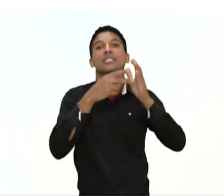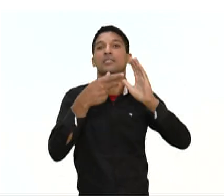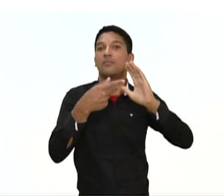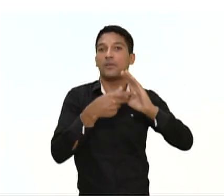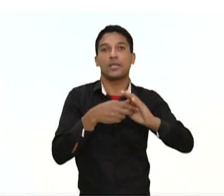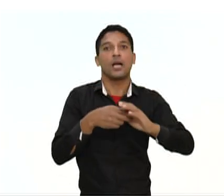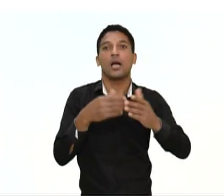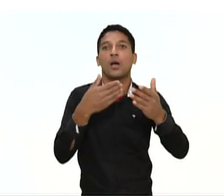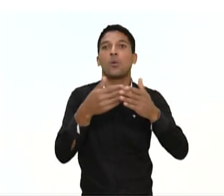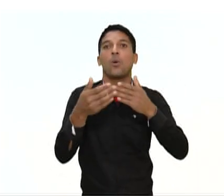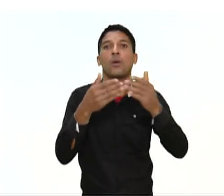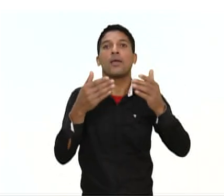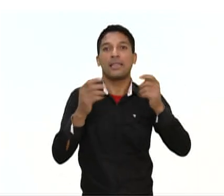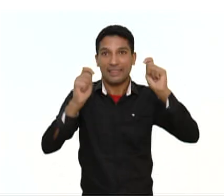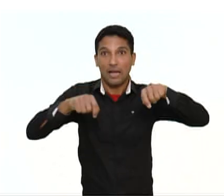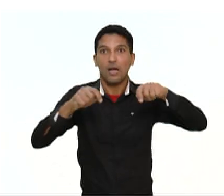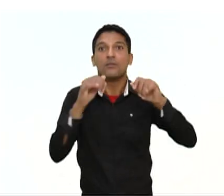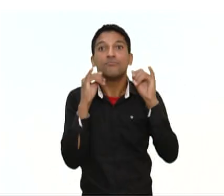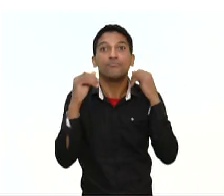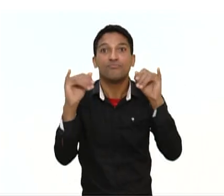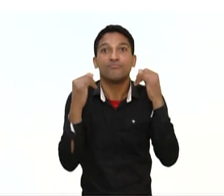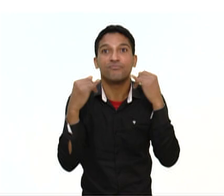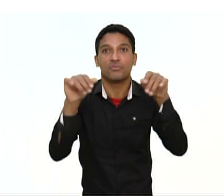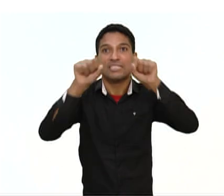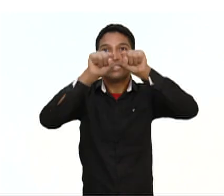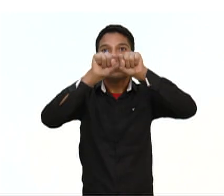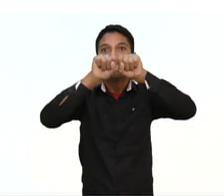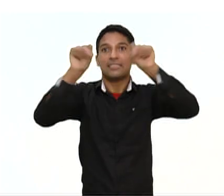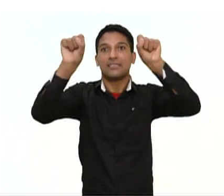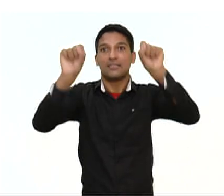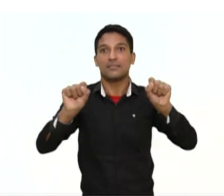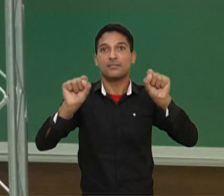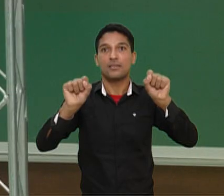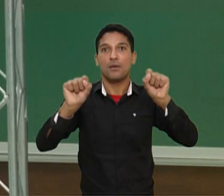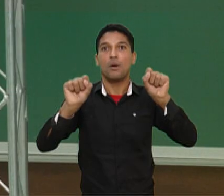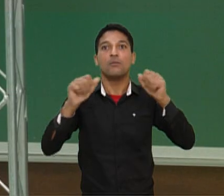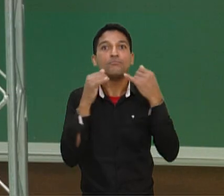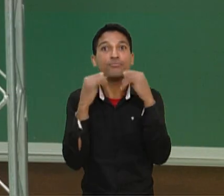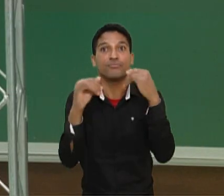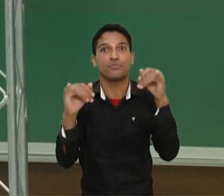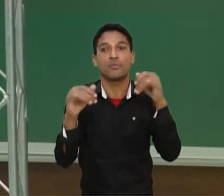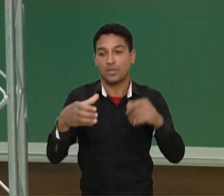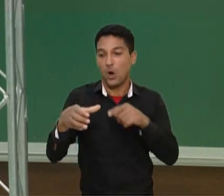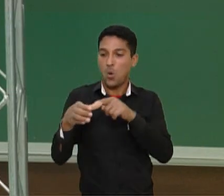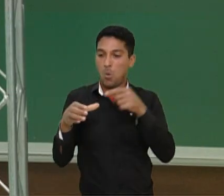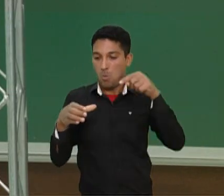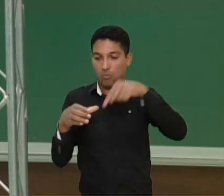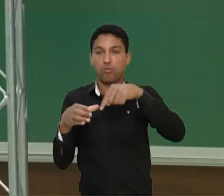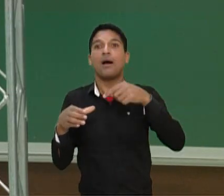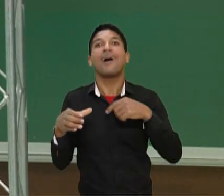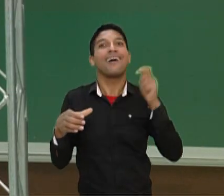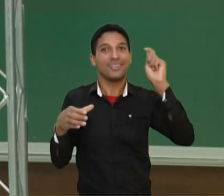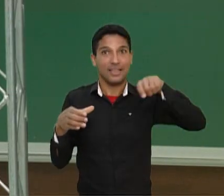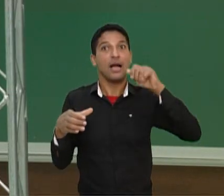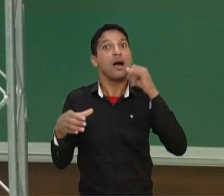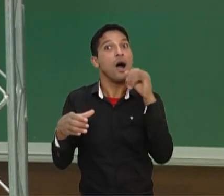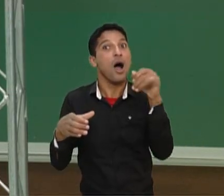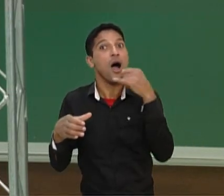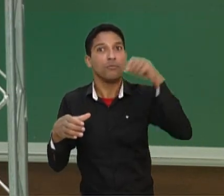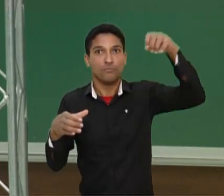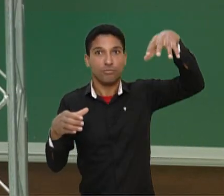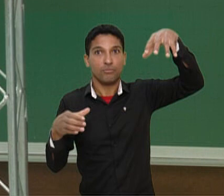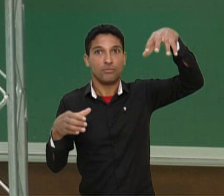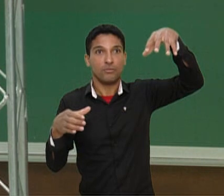Então, quando eu falo que é um sistema, ele é uma solução, por exemplo, eletrolítica, é porque